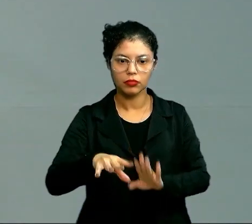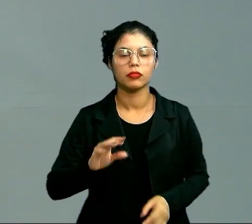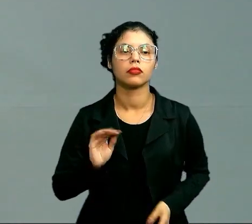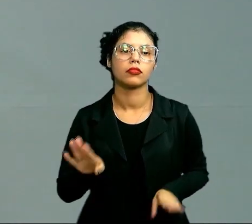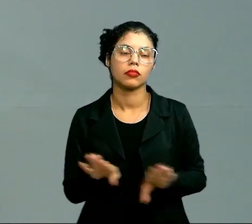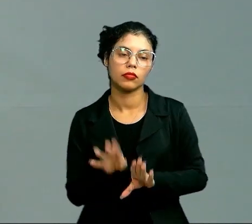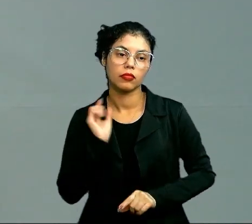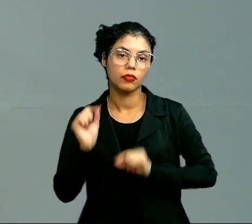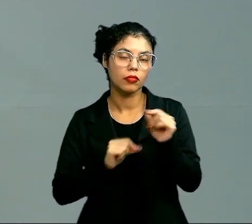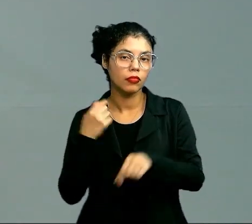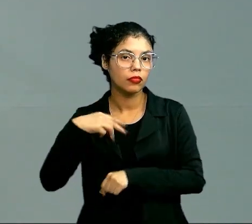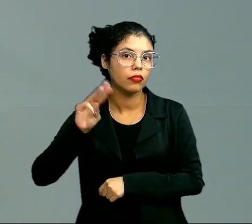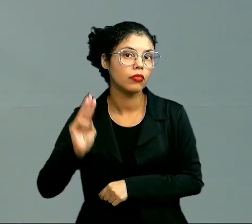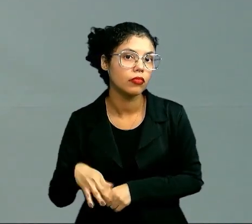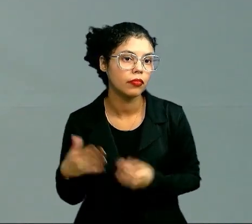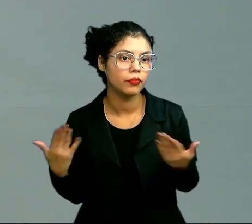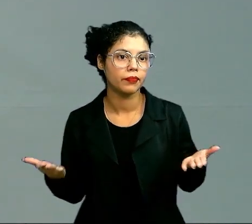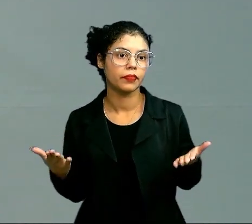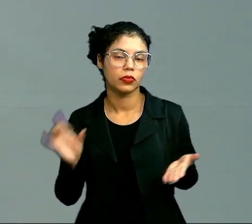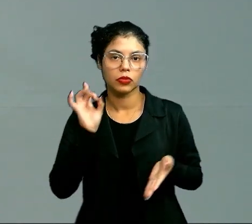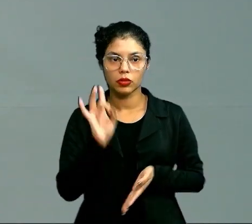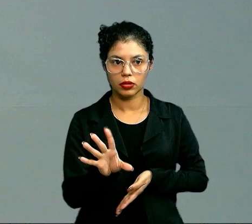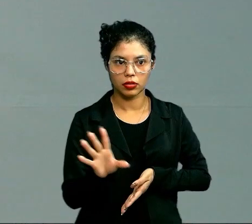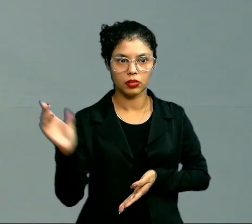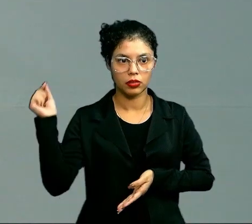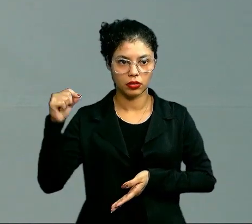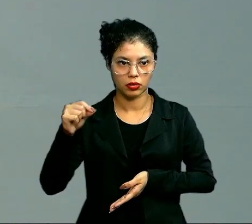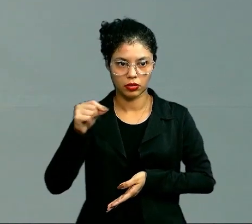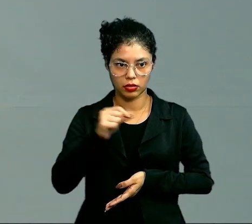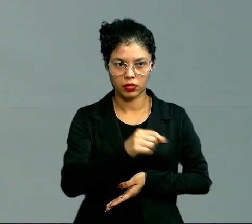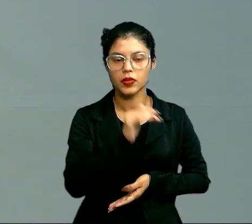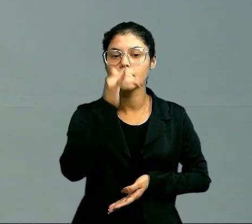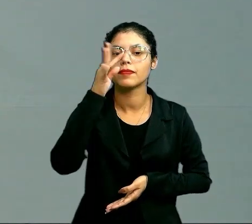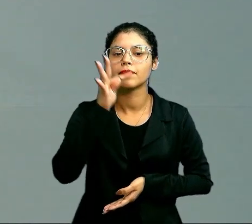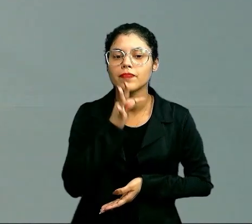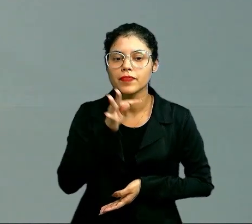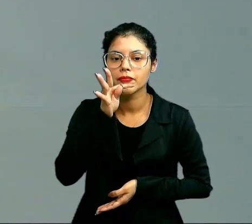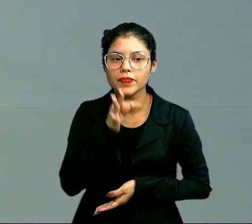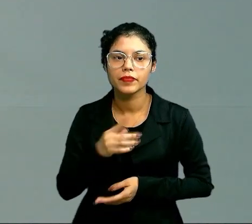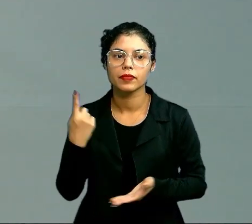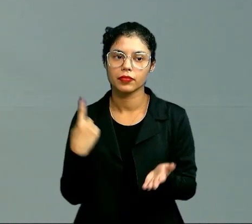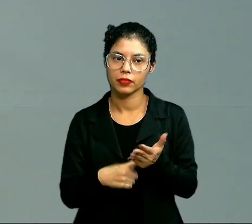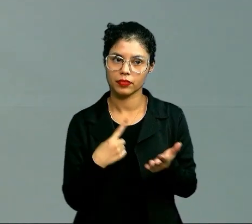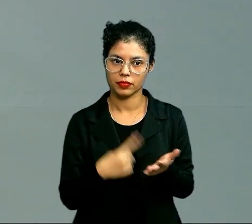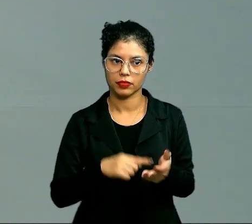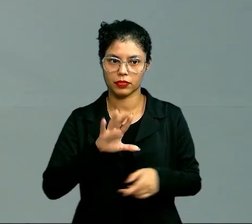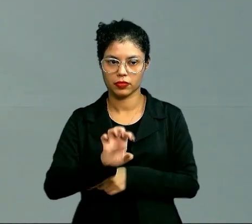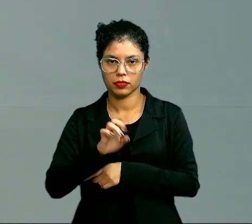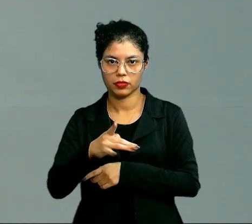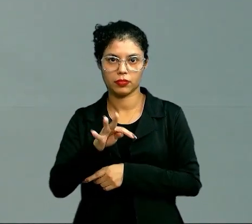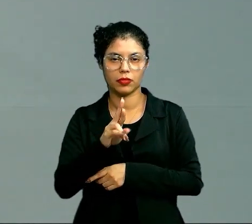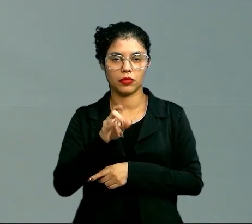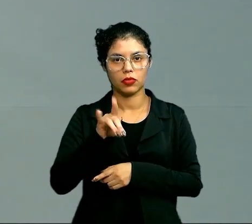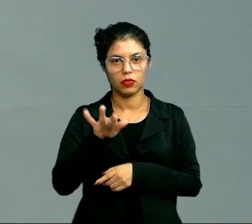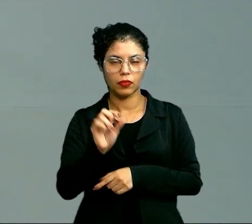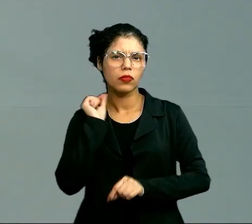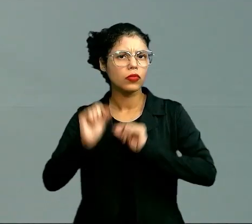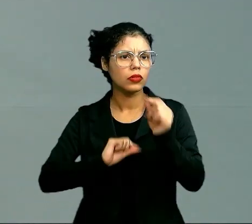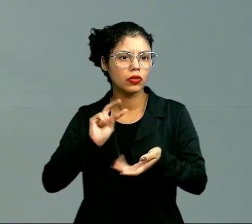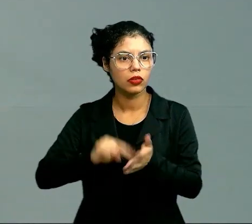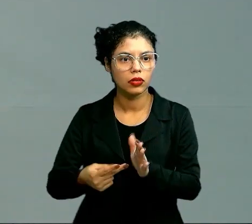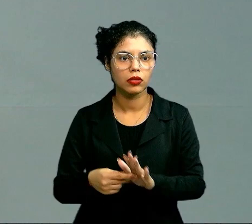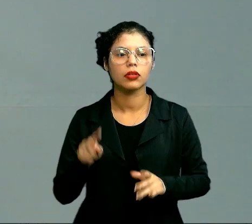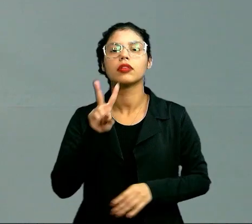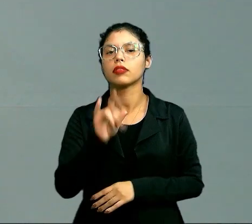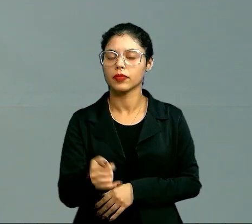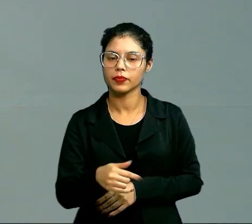só, pessoal, quem é que faz essa transmissão são apenas as fêmeas, que são consideradas hematófagas. Que quer dizer o quê?